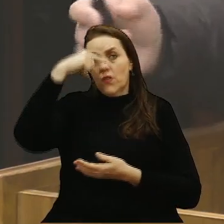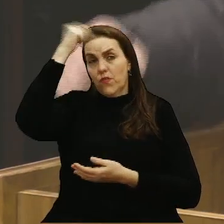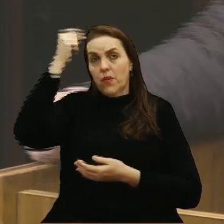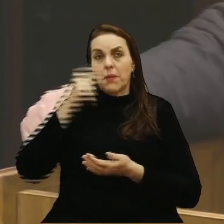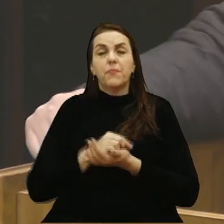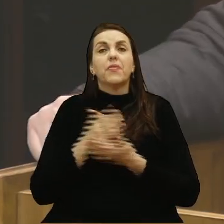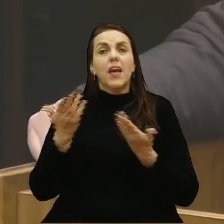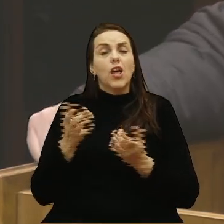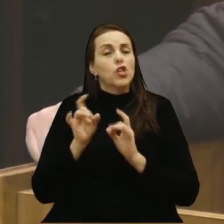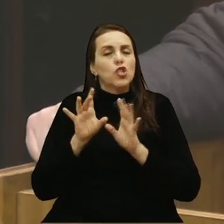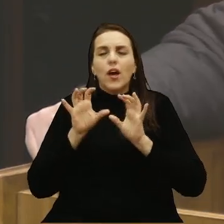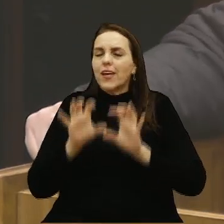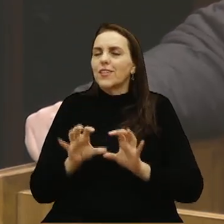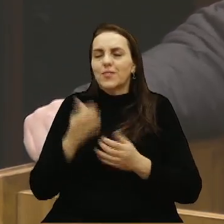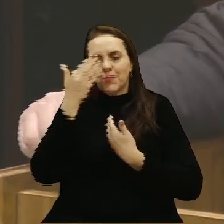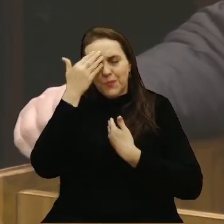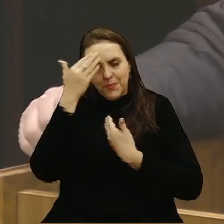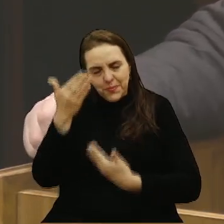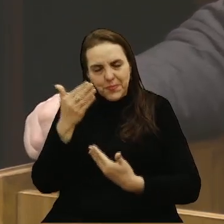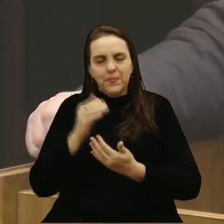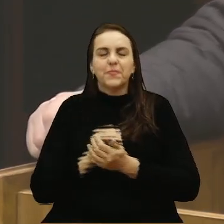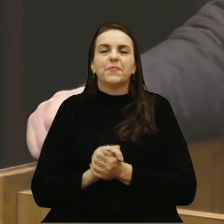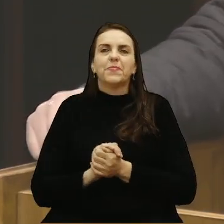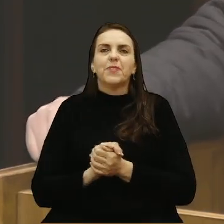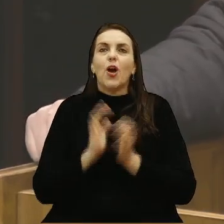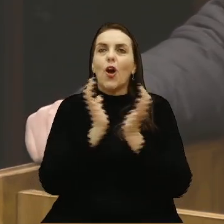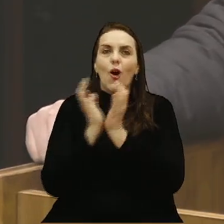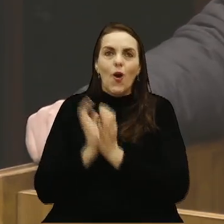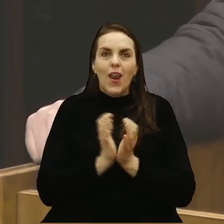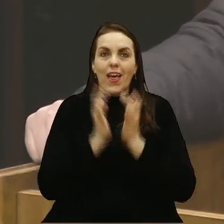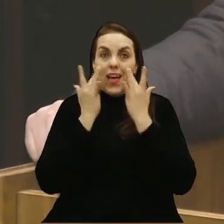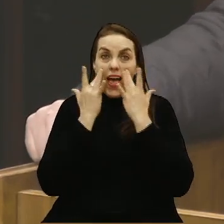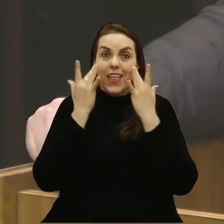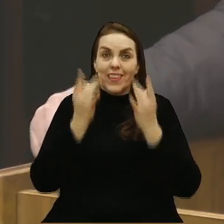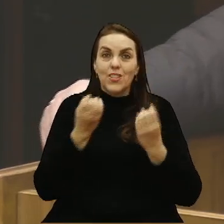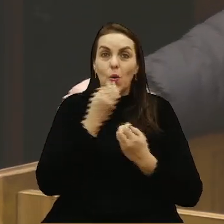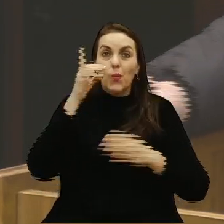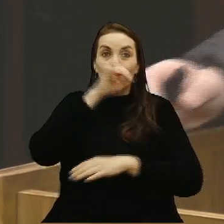presidente. Muito obrigado. E também agradeço aos colegas pela atenção. Bom dia a todos. Deus abençoe a nós.